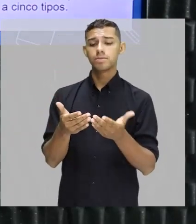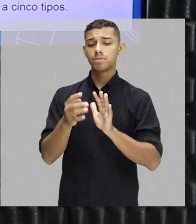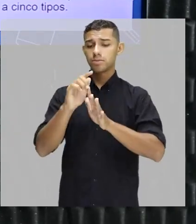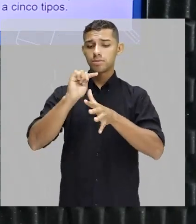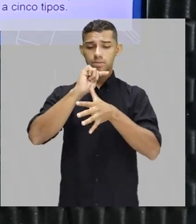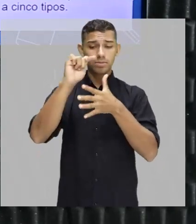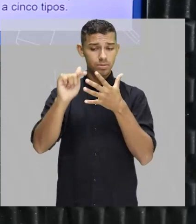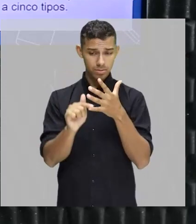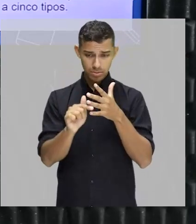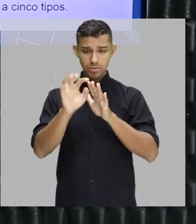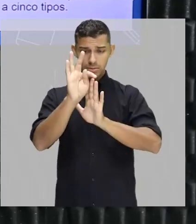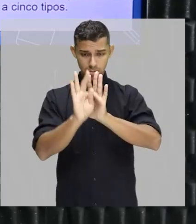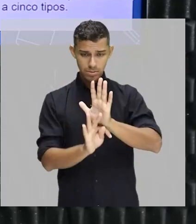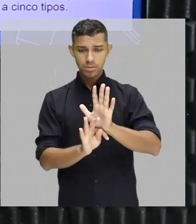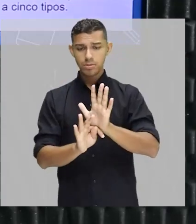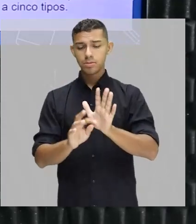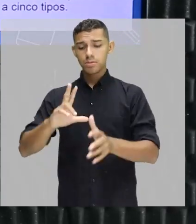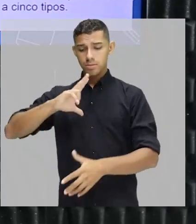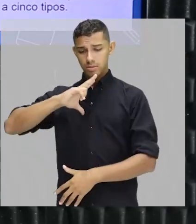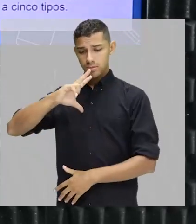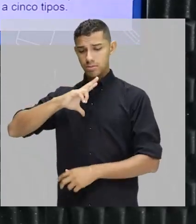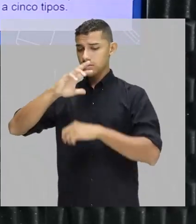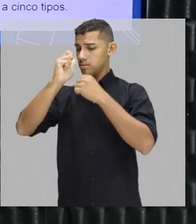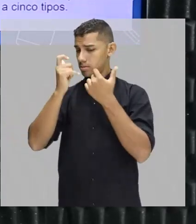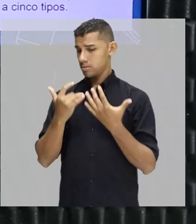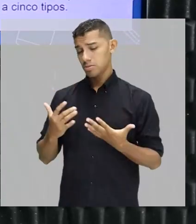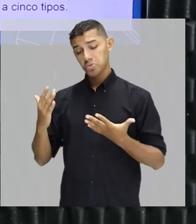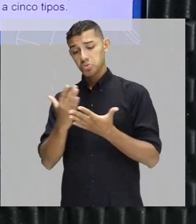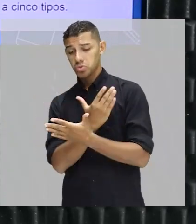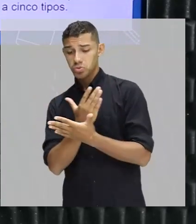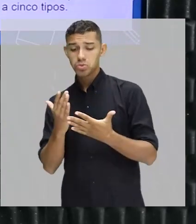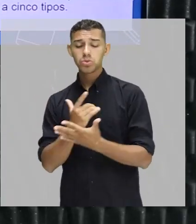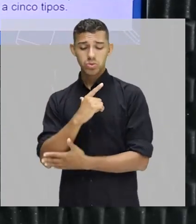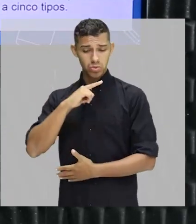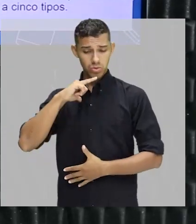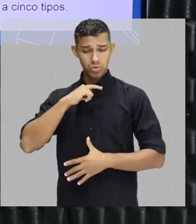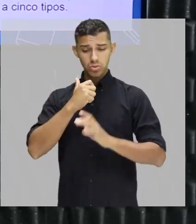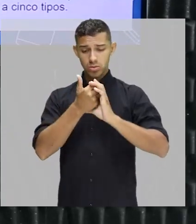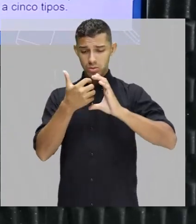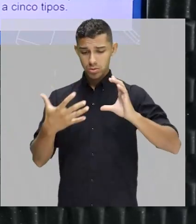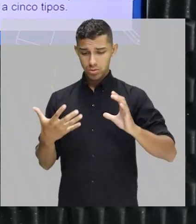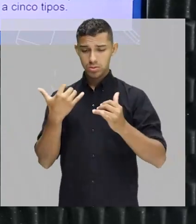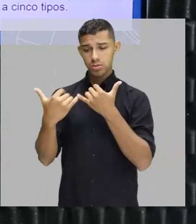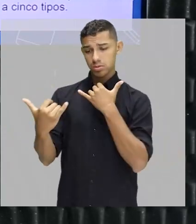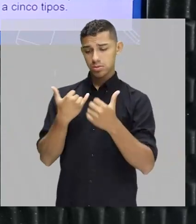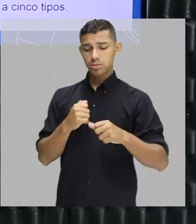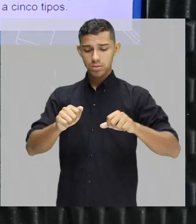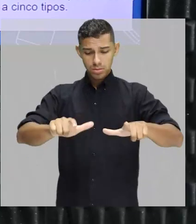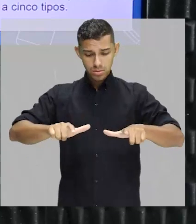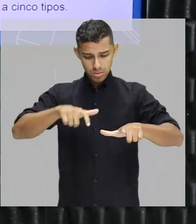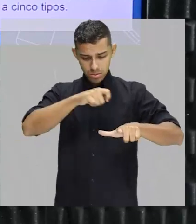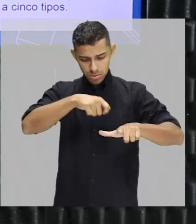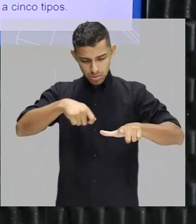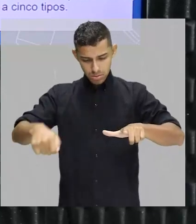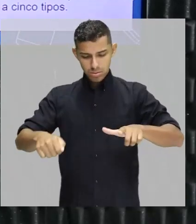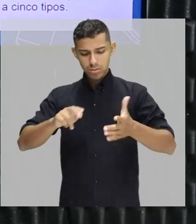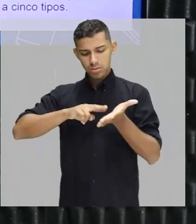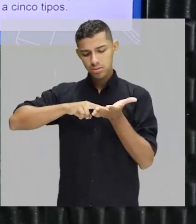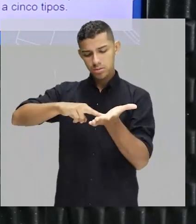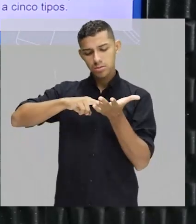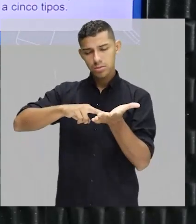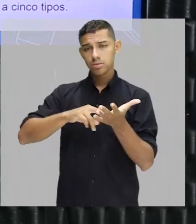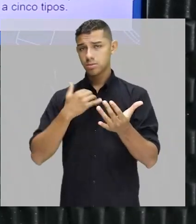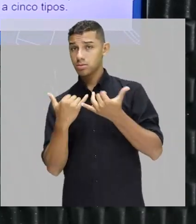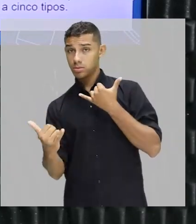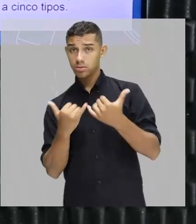gênero possui suas características particulares. Alguns até têm características parecidas. Por exemplo, o bilhete e a carta